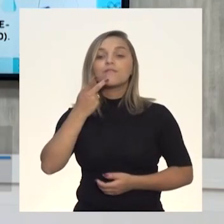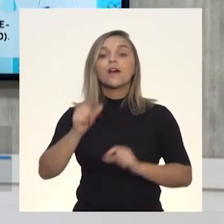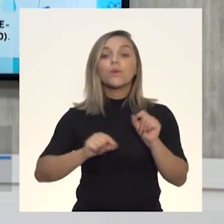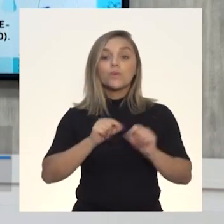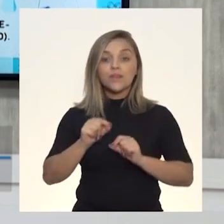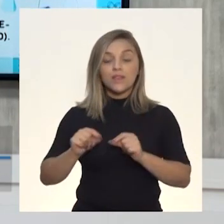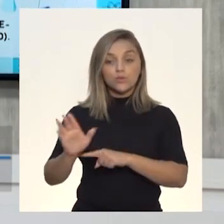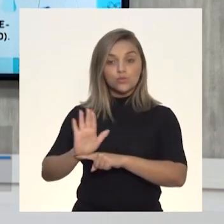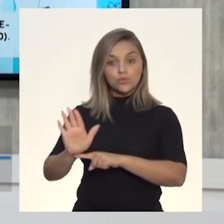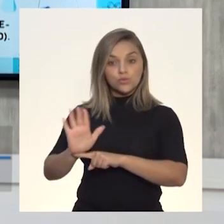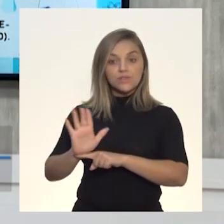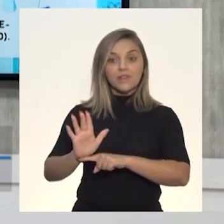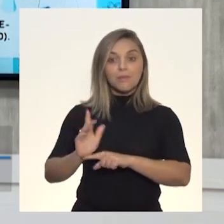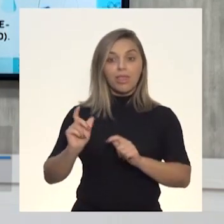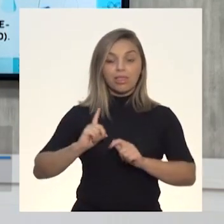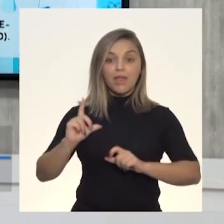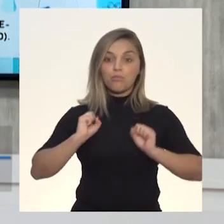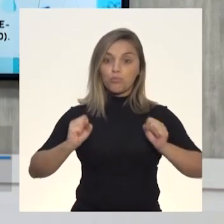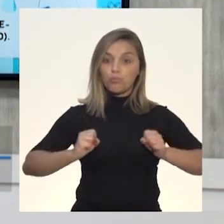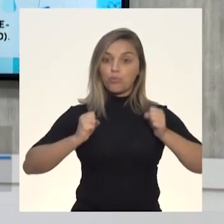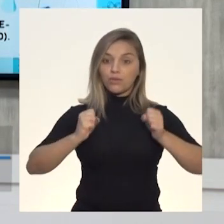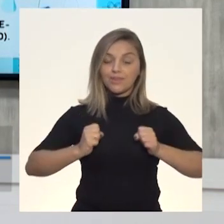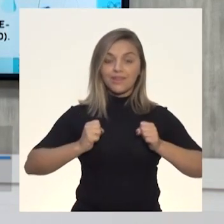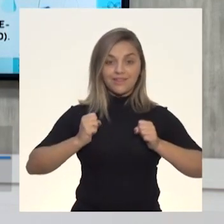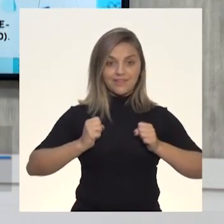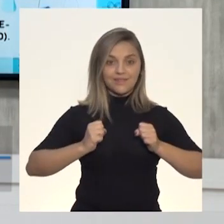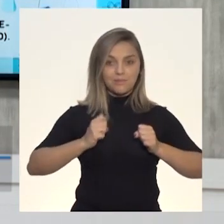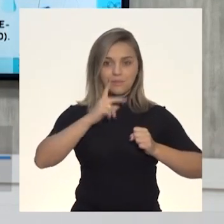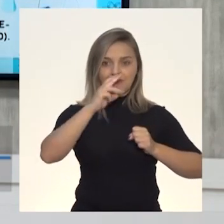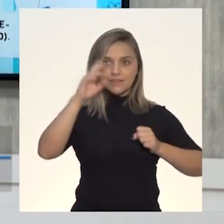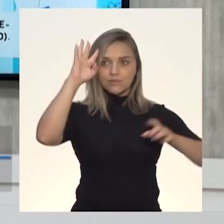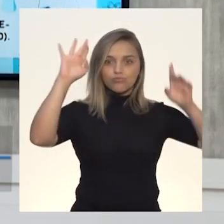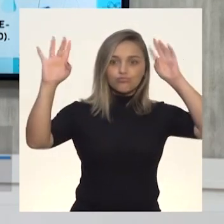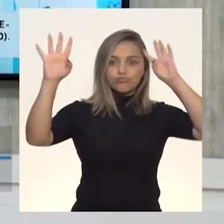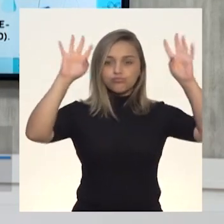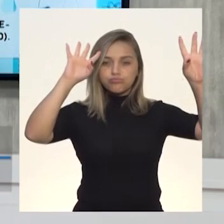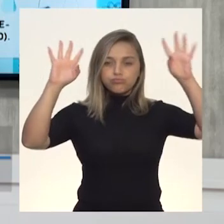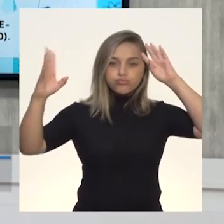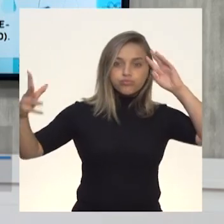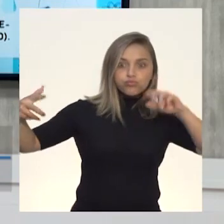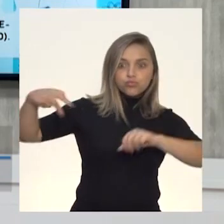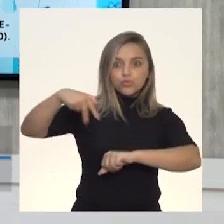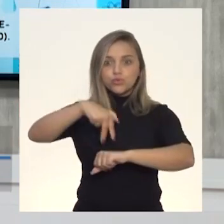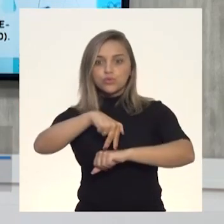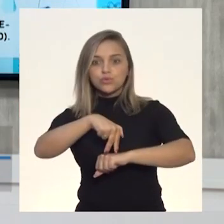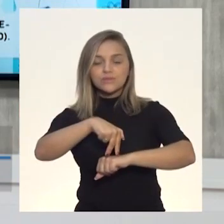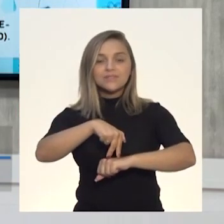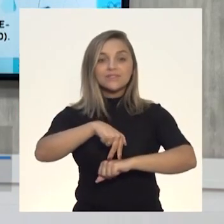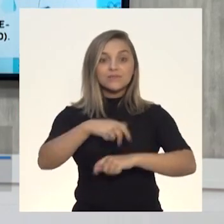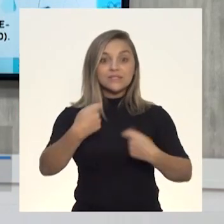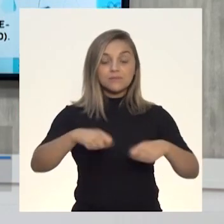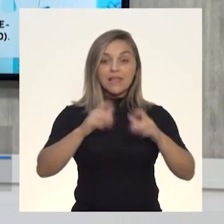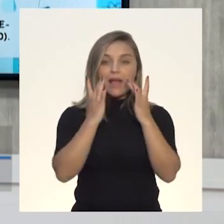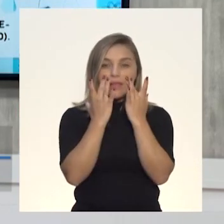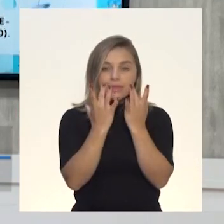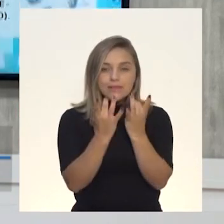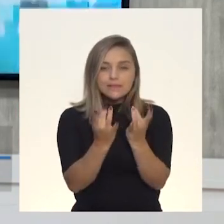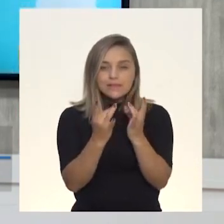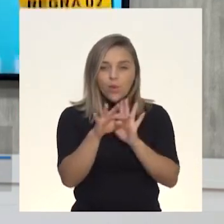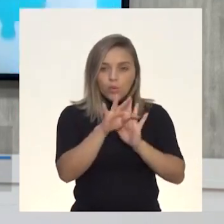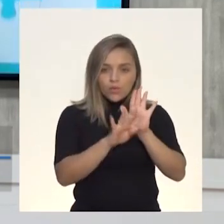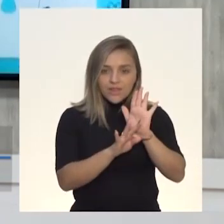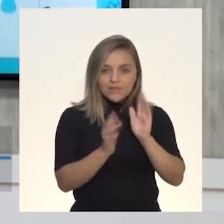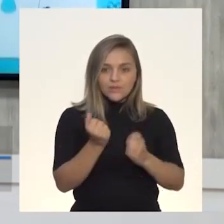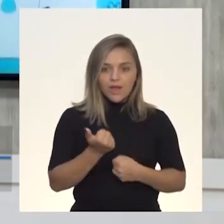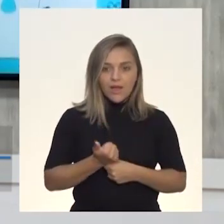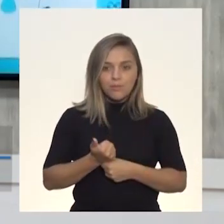para cá. É ligeiro você tem que ficar ligeiro com os textos de apoio, porque